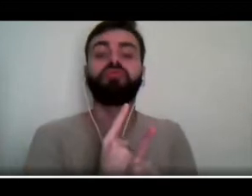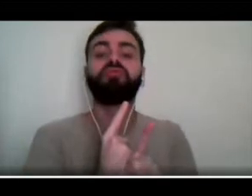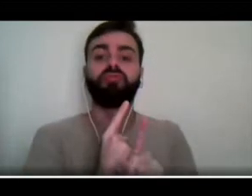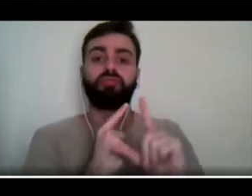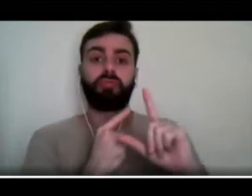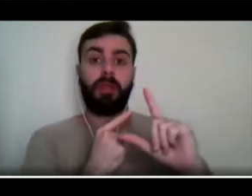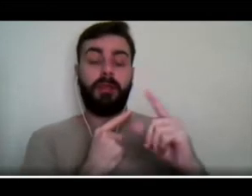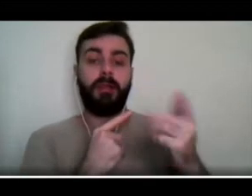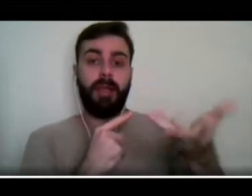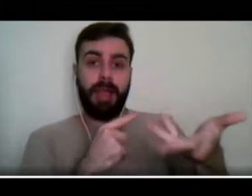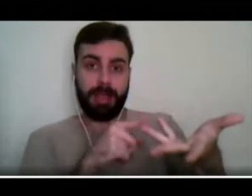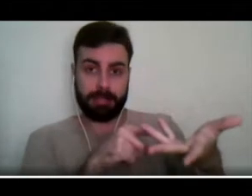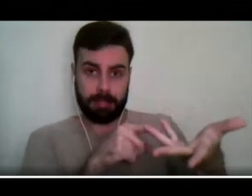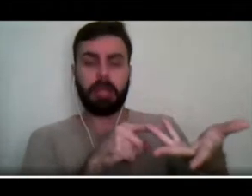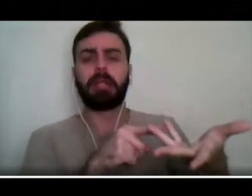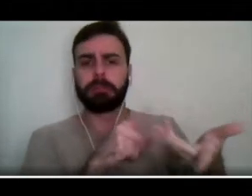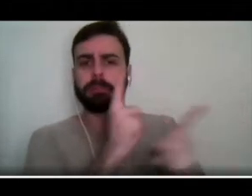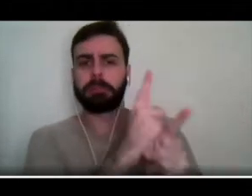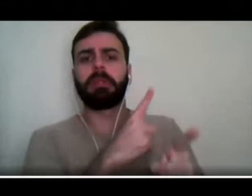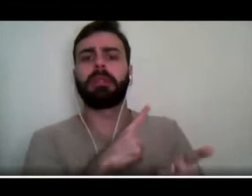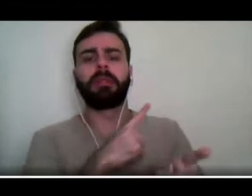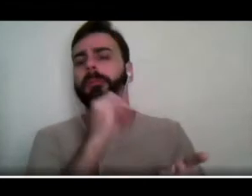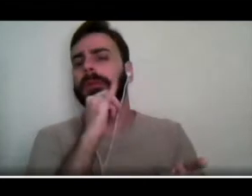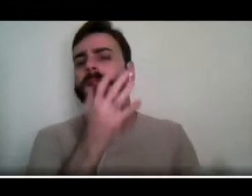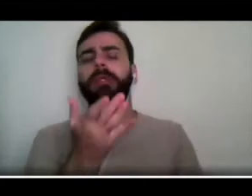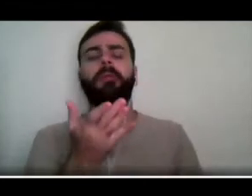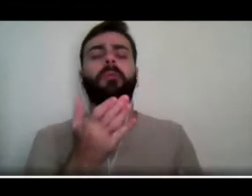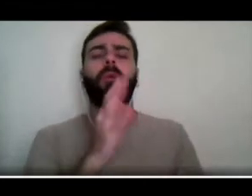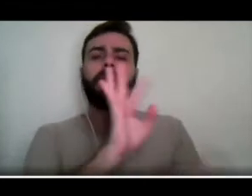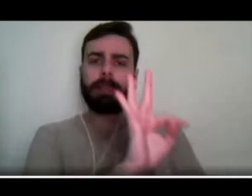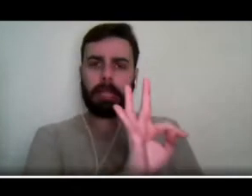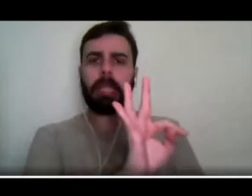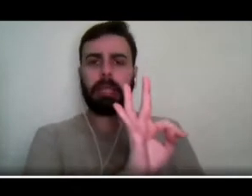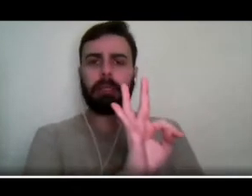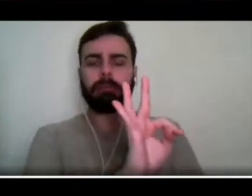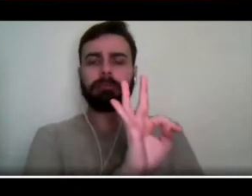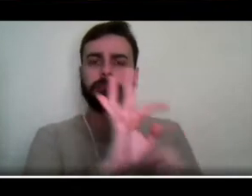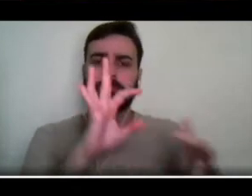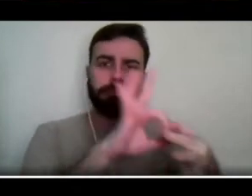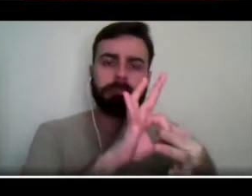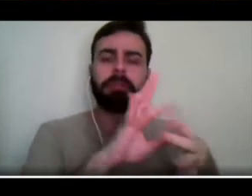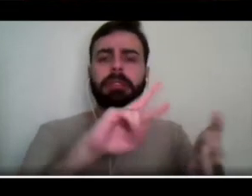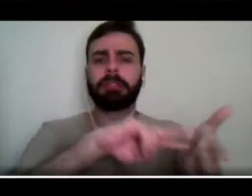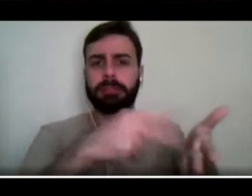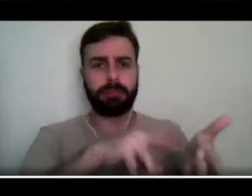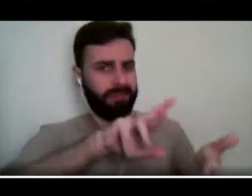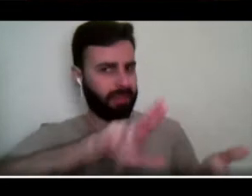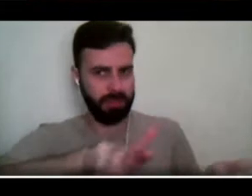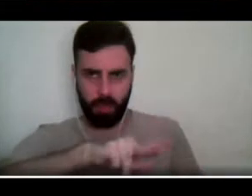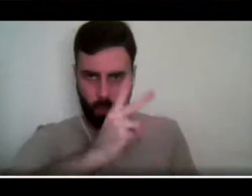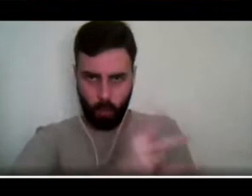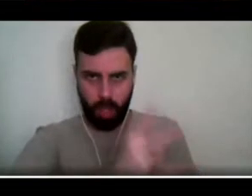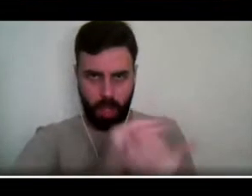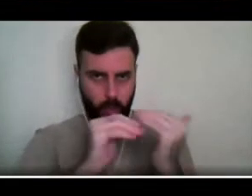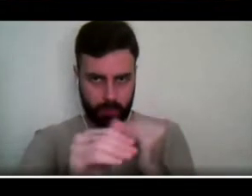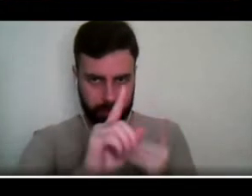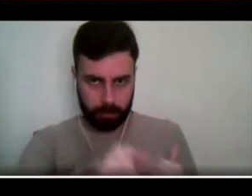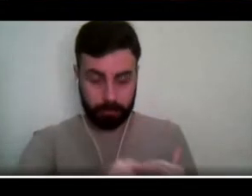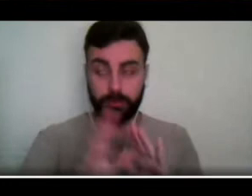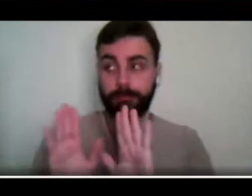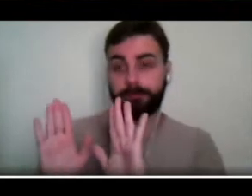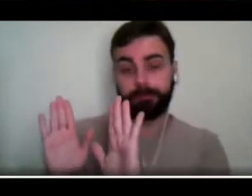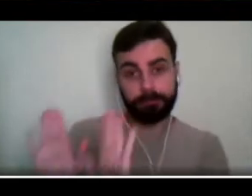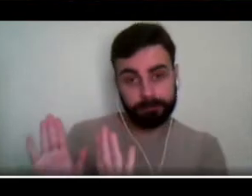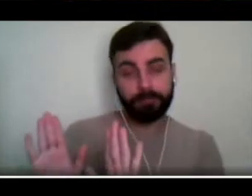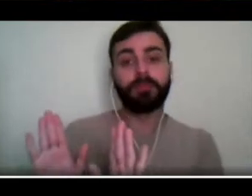por exemplo, isso indica que ela, no caso, ela não é constante, né? Então, a constante t e ela não é